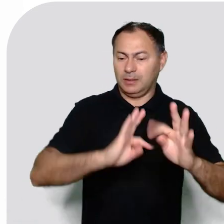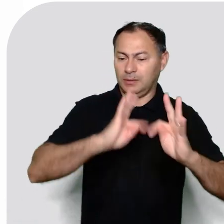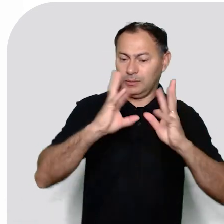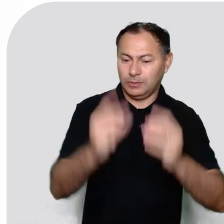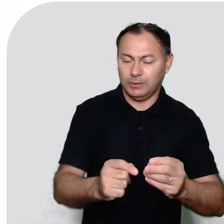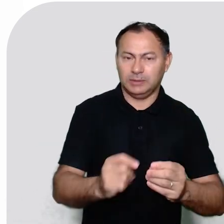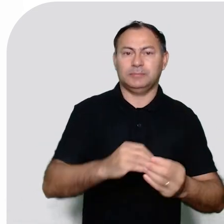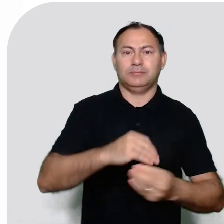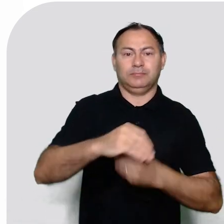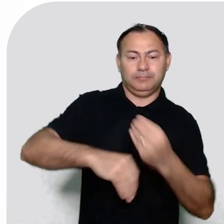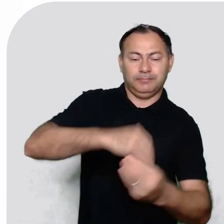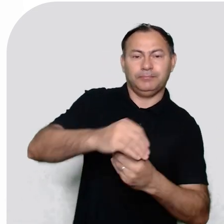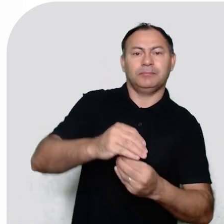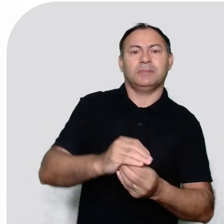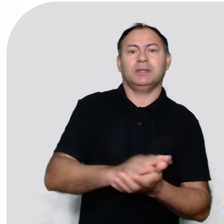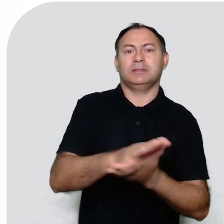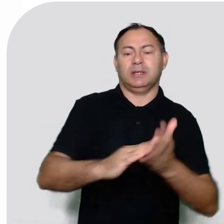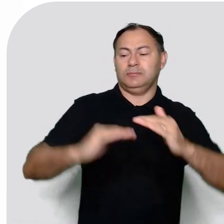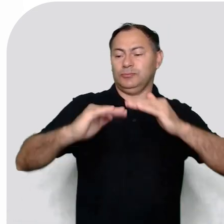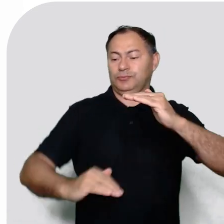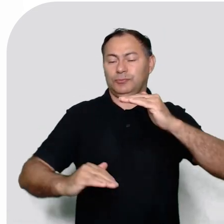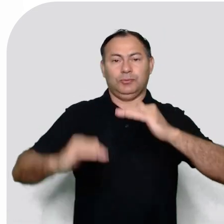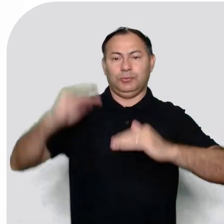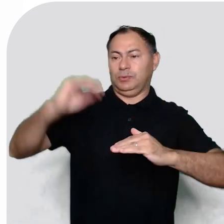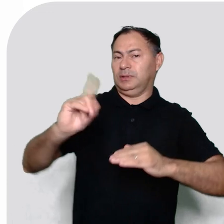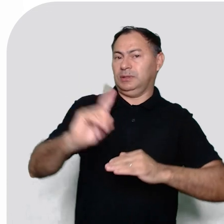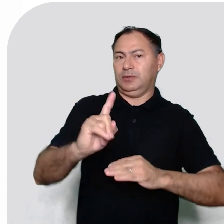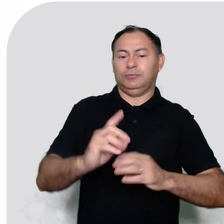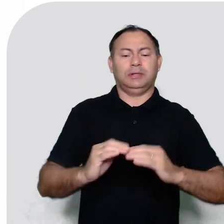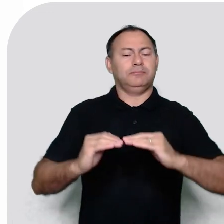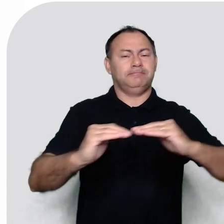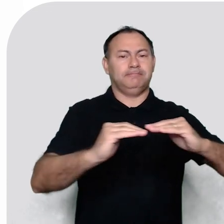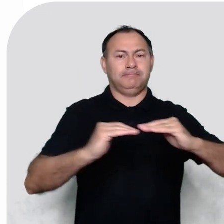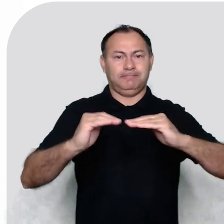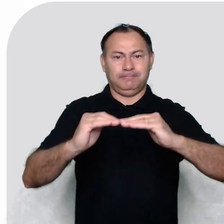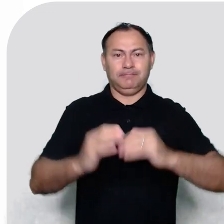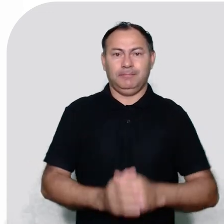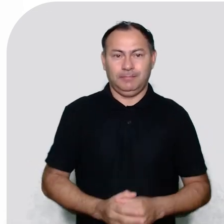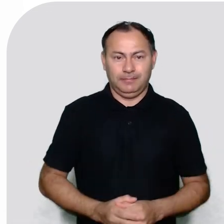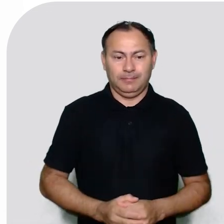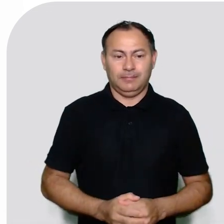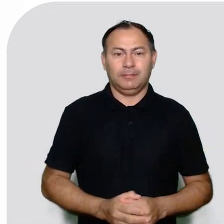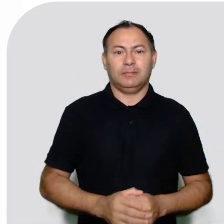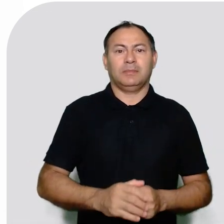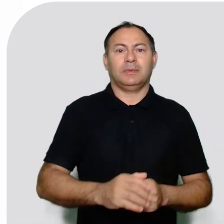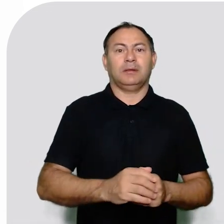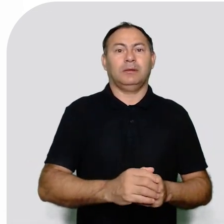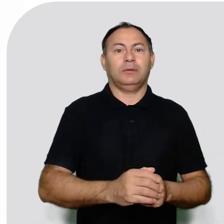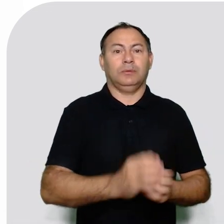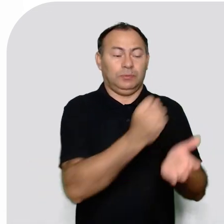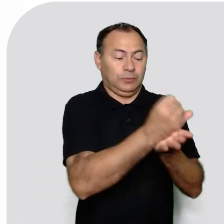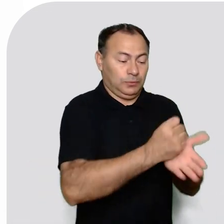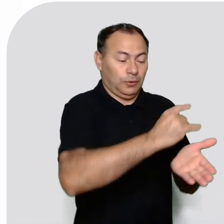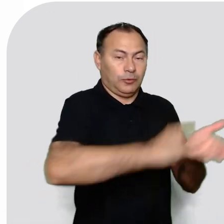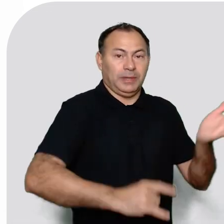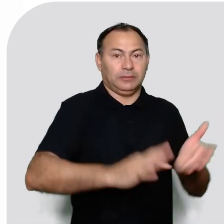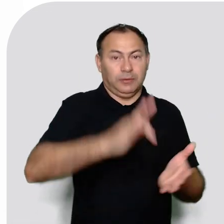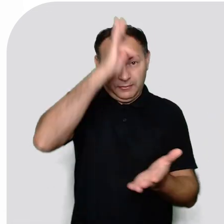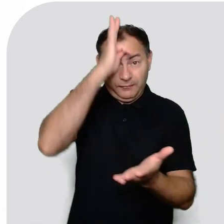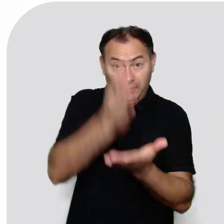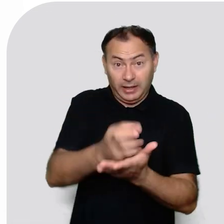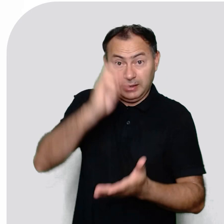todas elas, sem submeter a nenhuma delas. A Gaudium et Spes